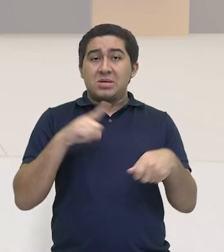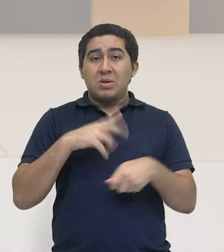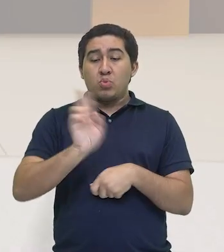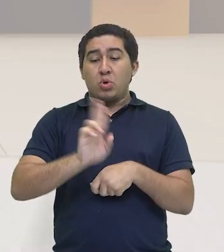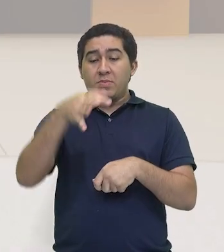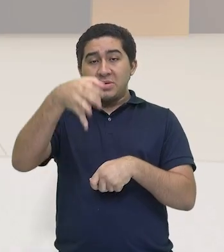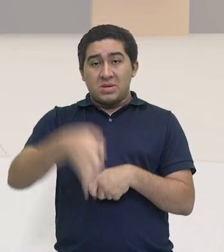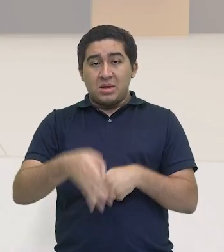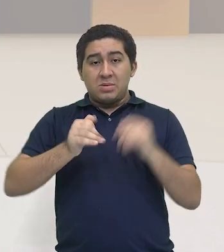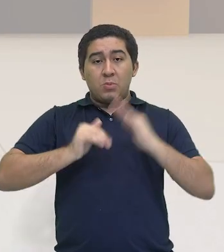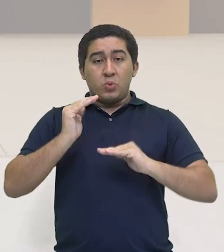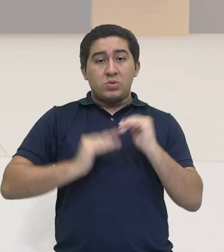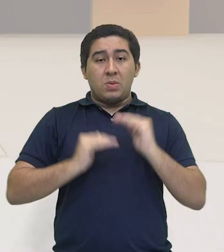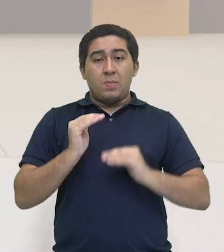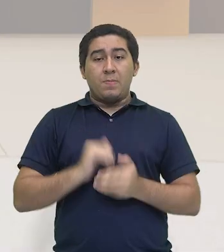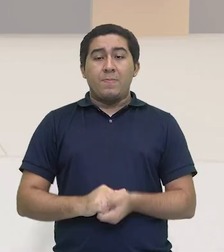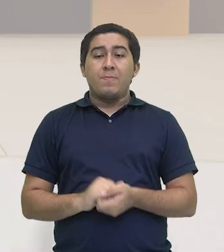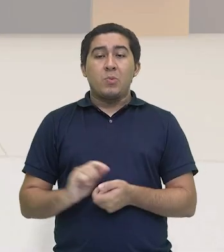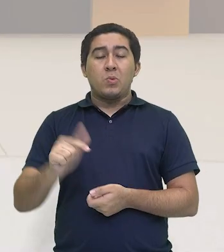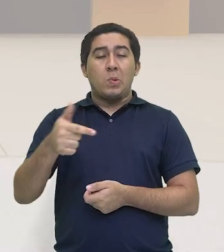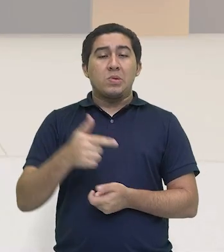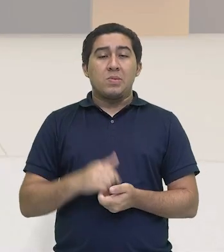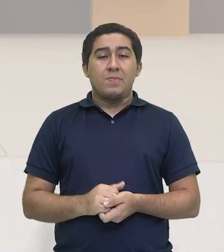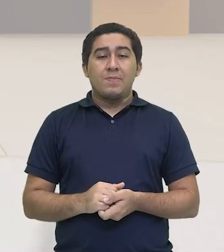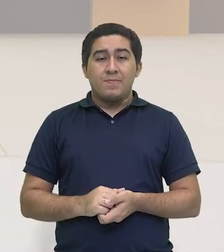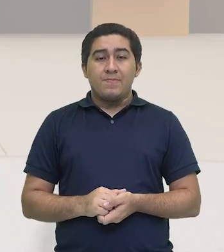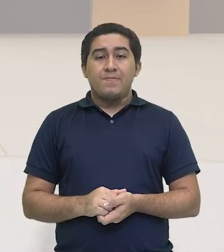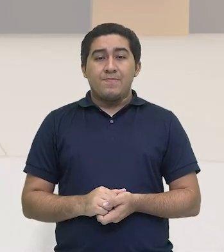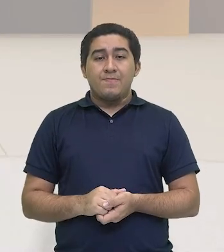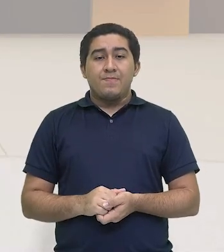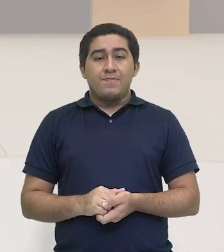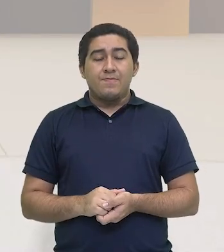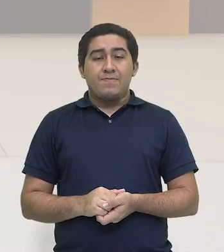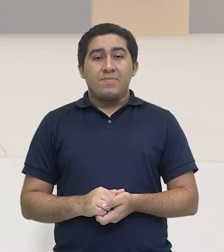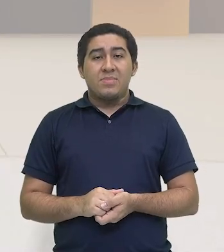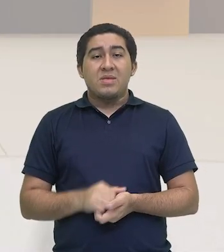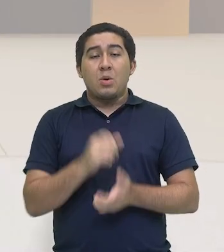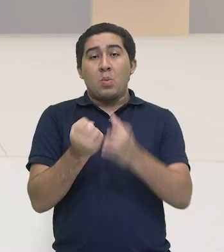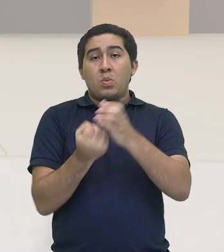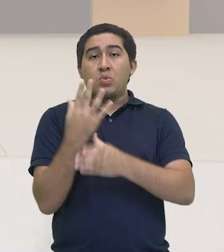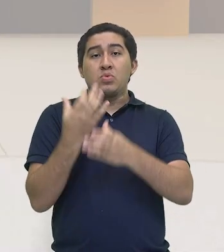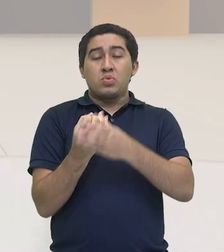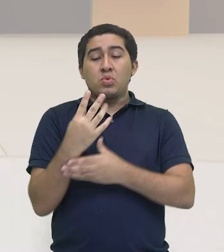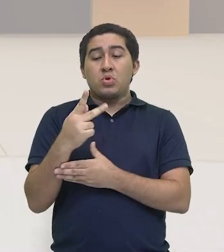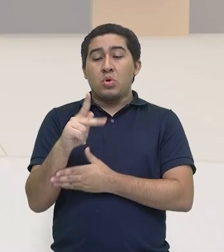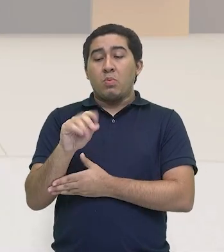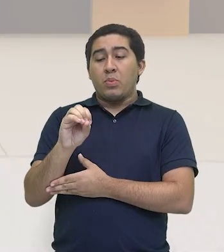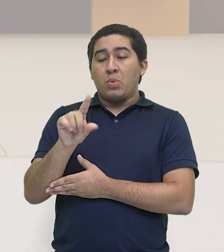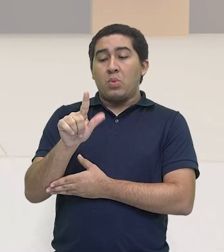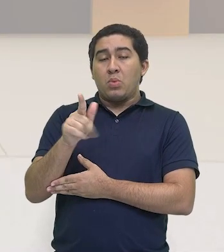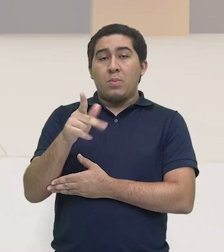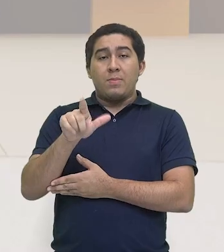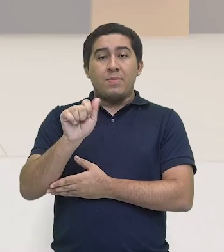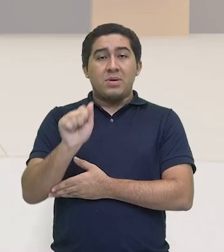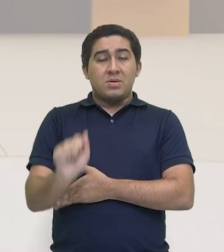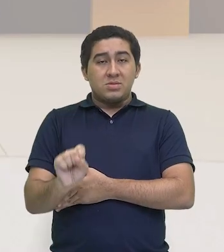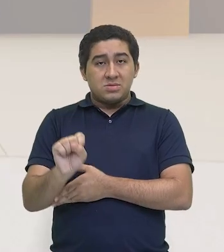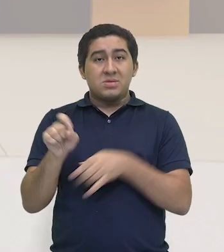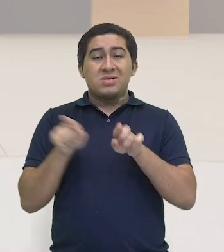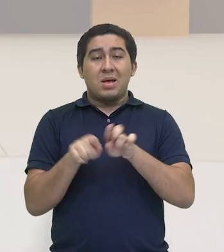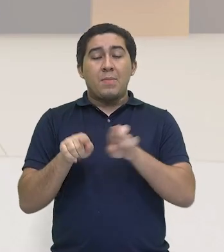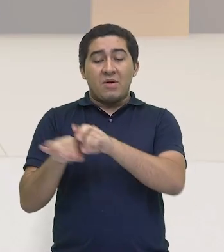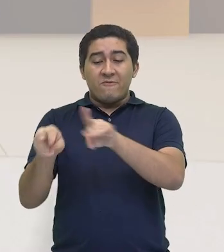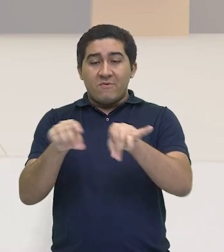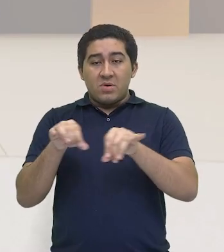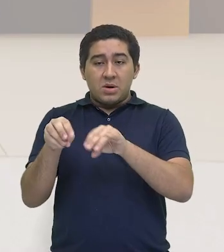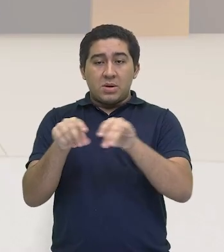gente? Isso. Temos outro aí que é o produtor de polpas e farinha. Olha só, temos sim também em